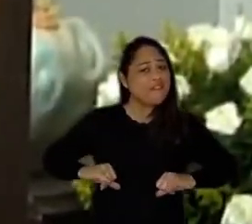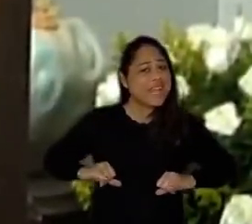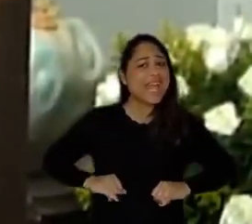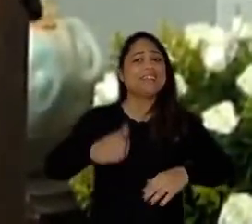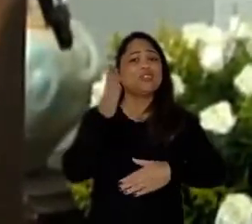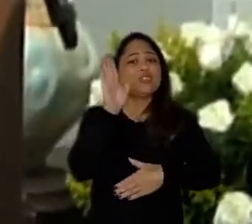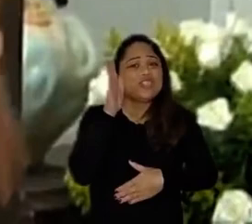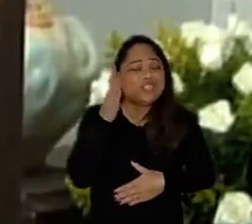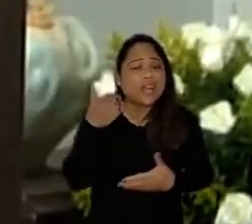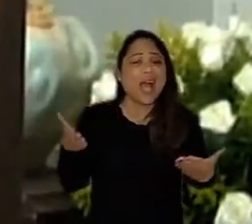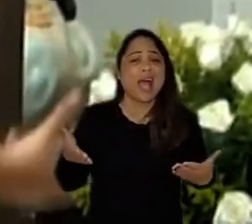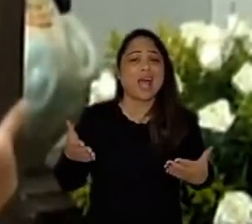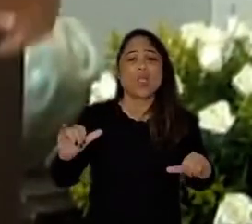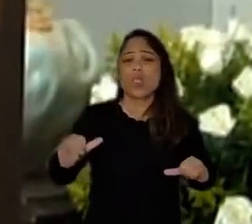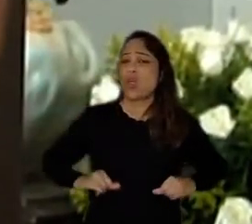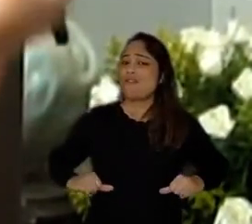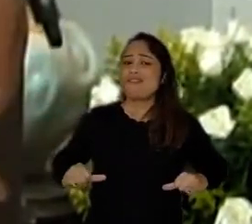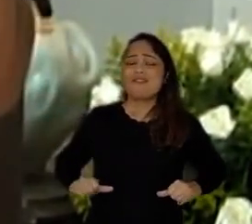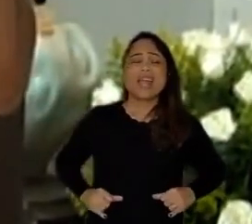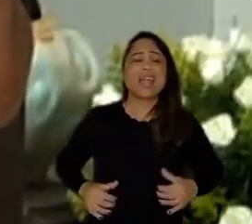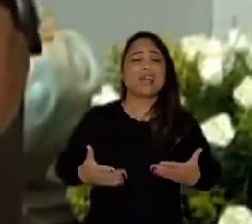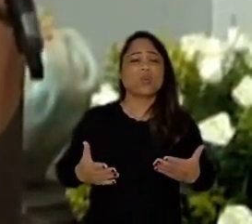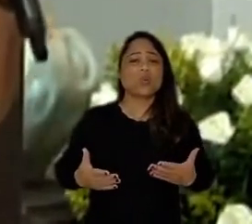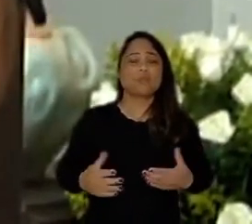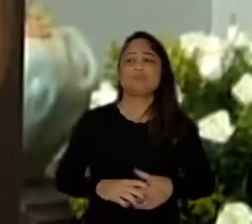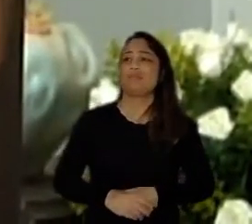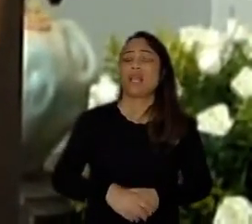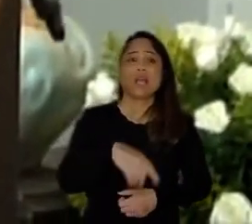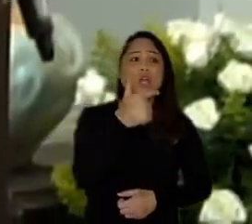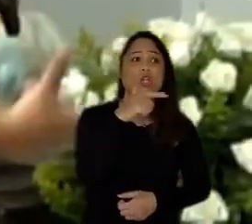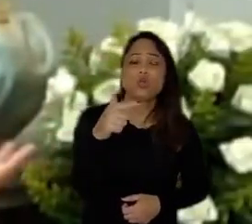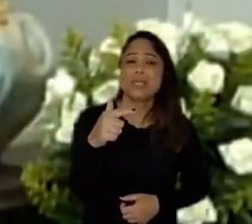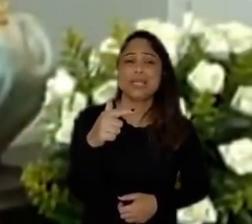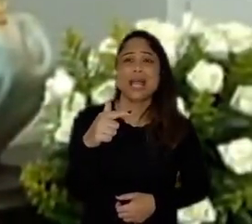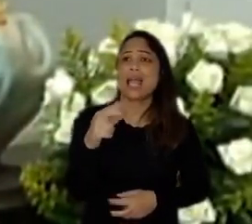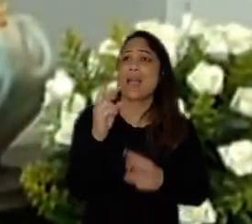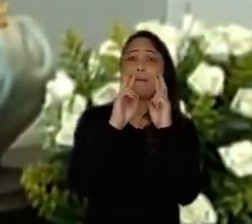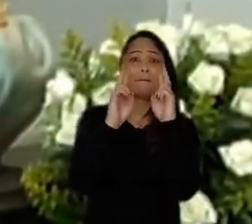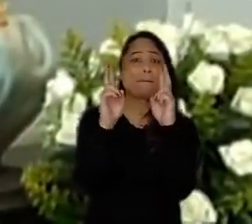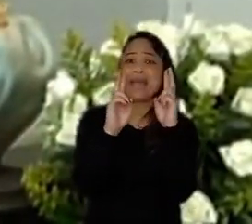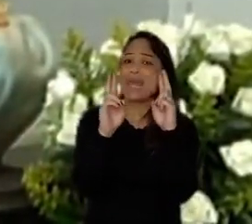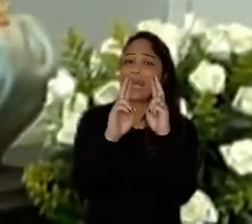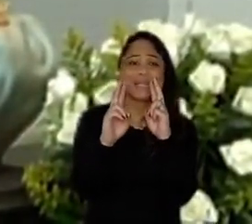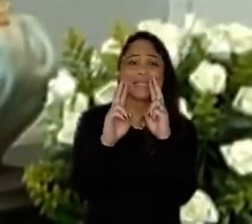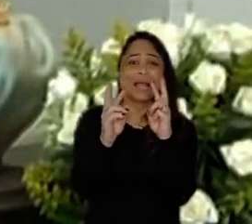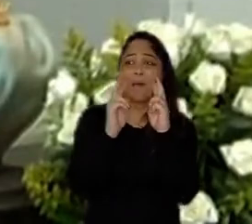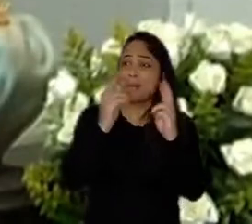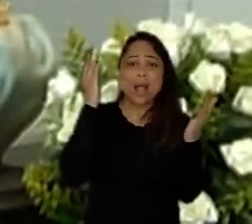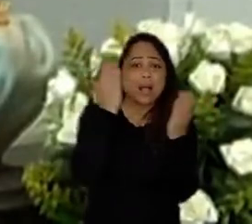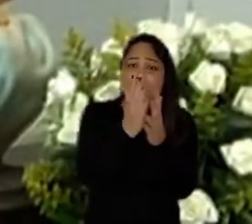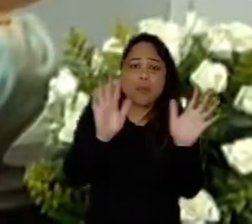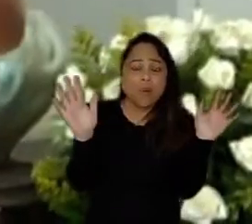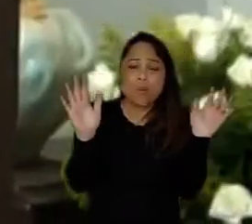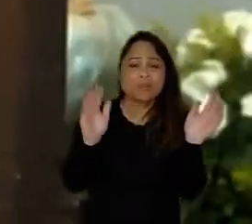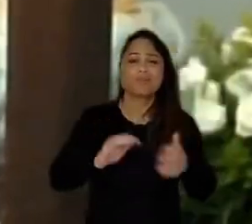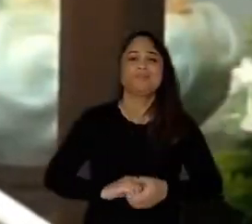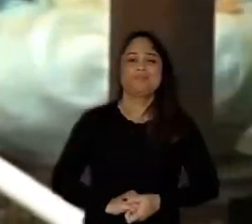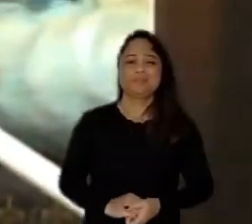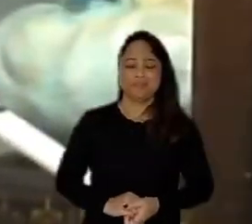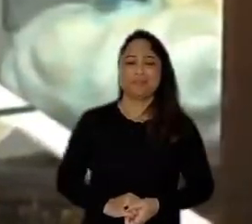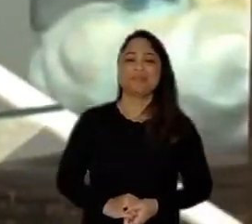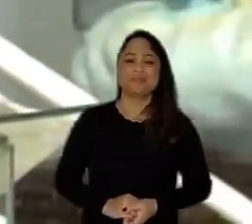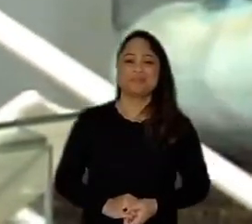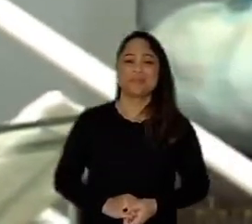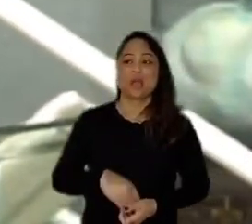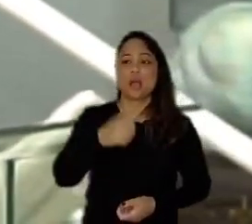estado deplorável, não havia mais esperança. A Bíblia diz que ela já